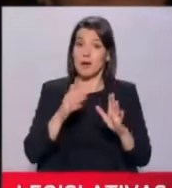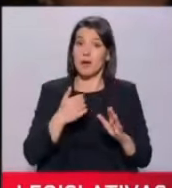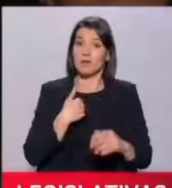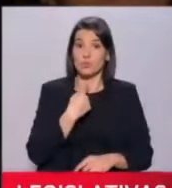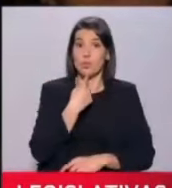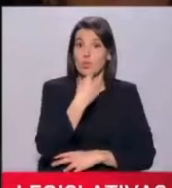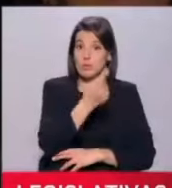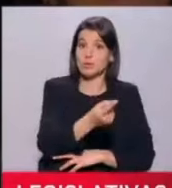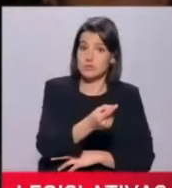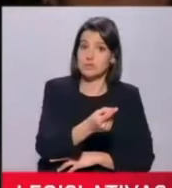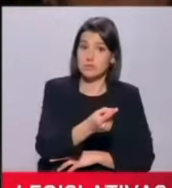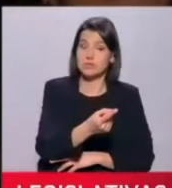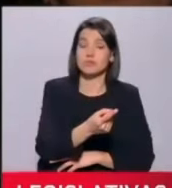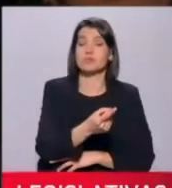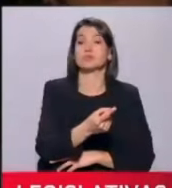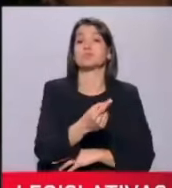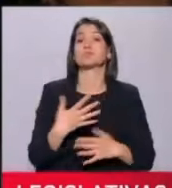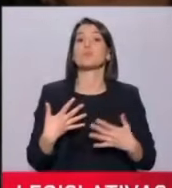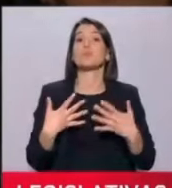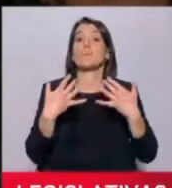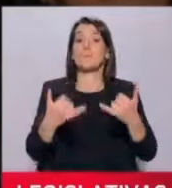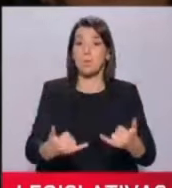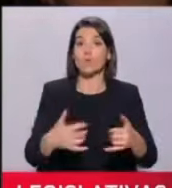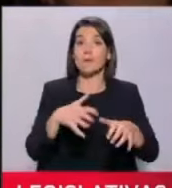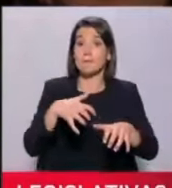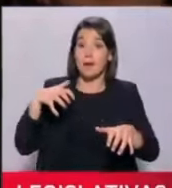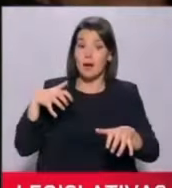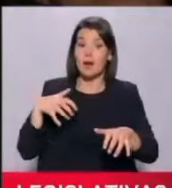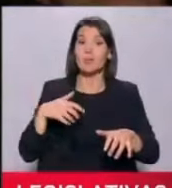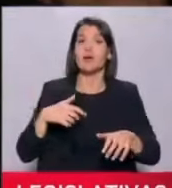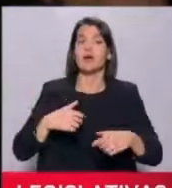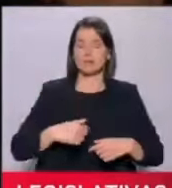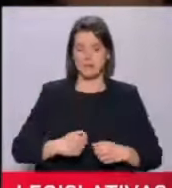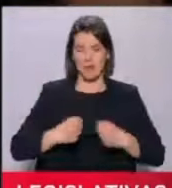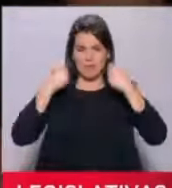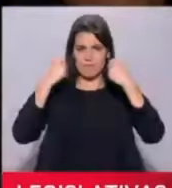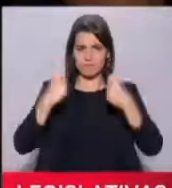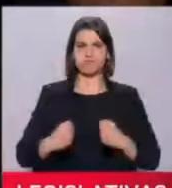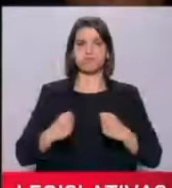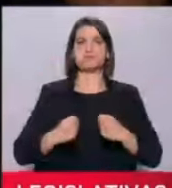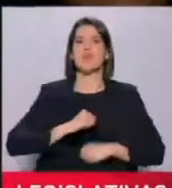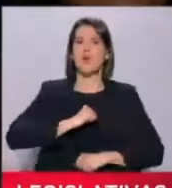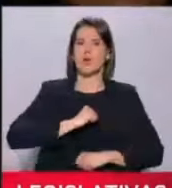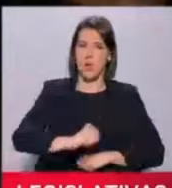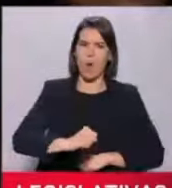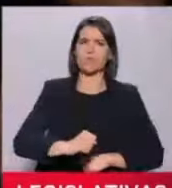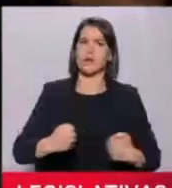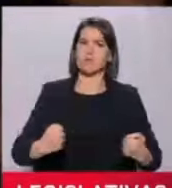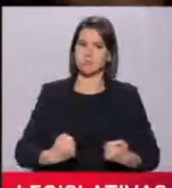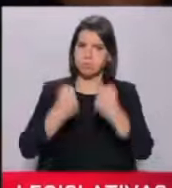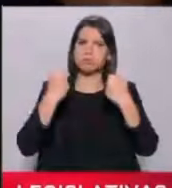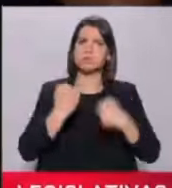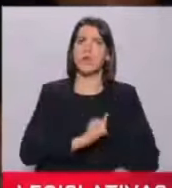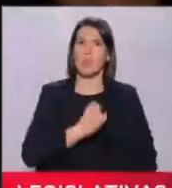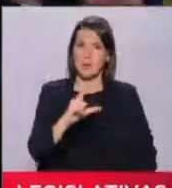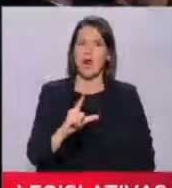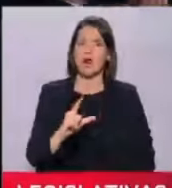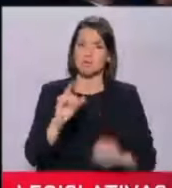que pode contar no próximo Parlamento com a posição firme da iniciativa liberal e